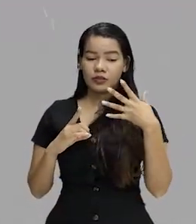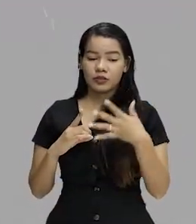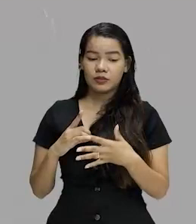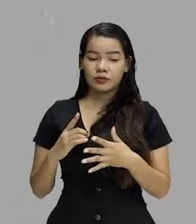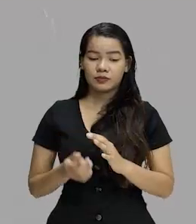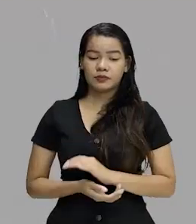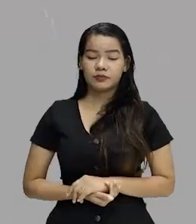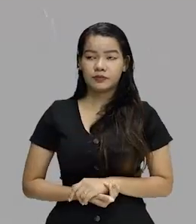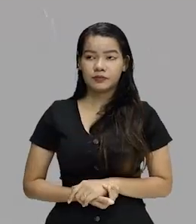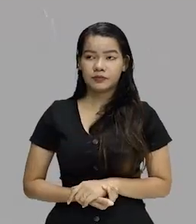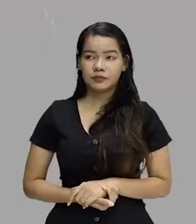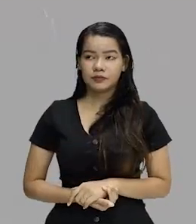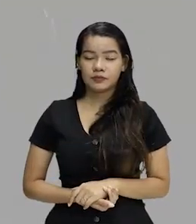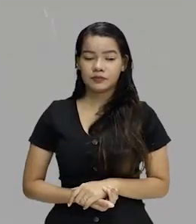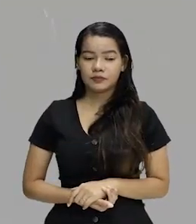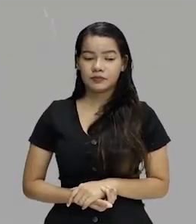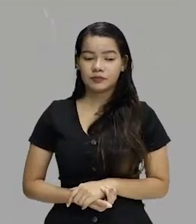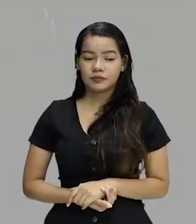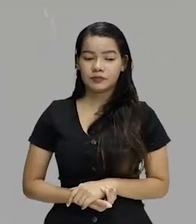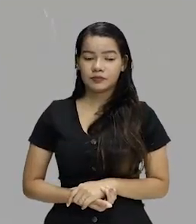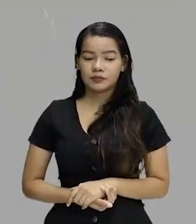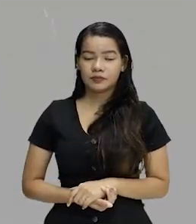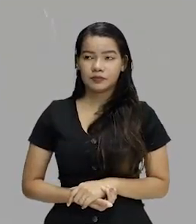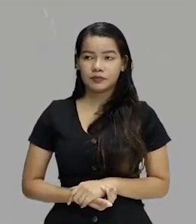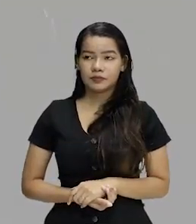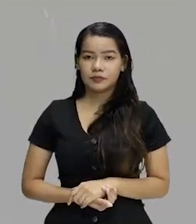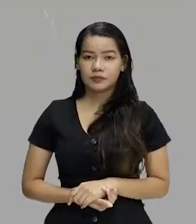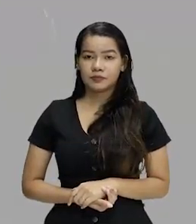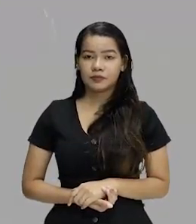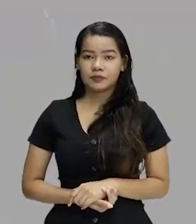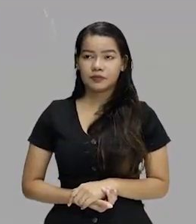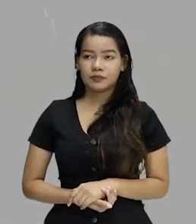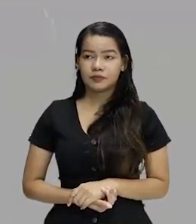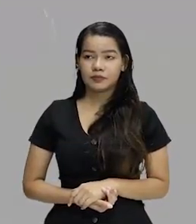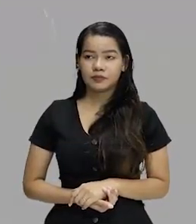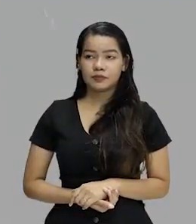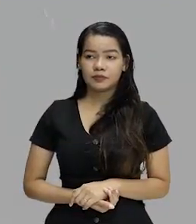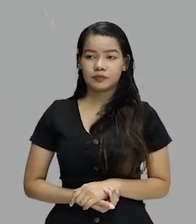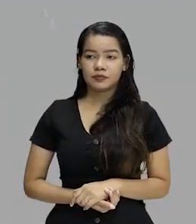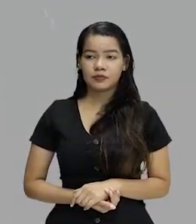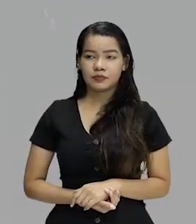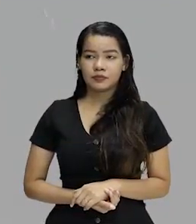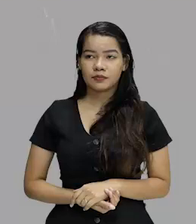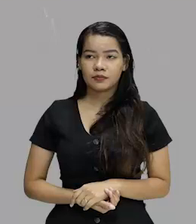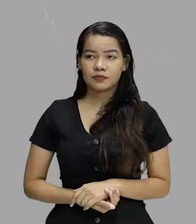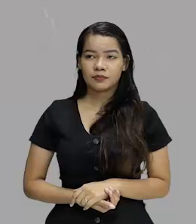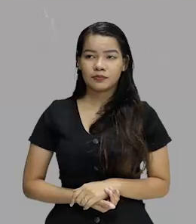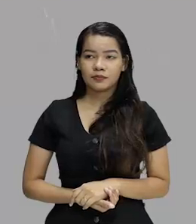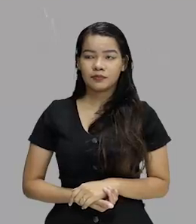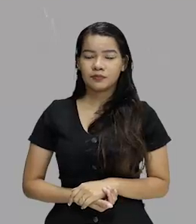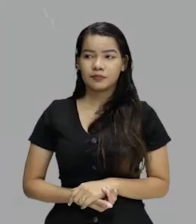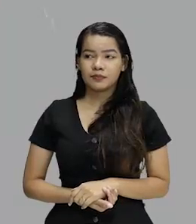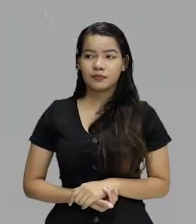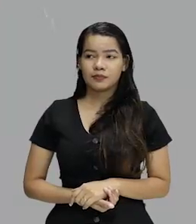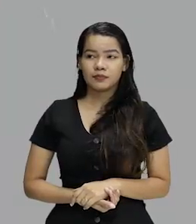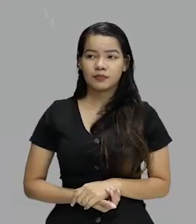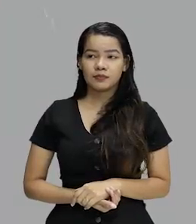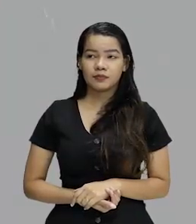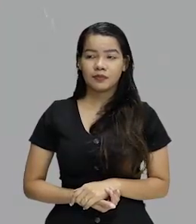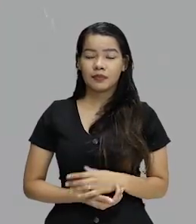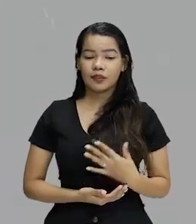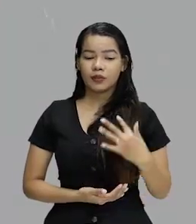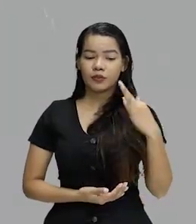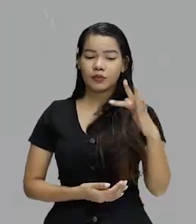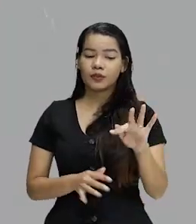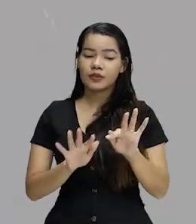is a verb tense used to express future actions. Nossa definição não pode ser mais clara do que isso. Então, o